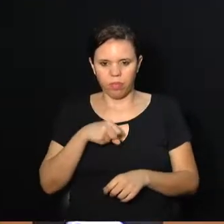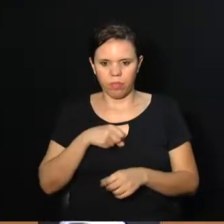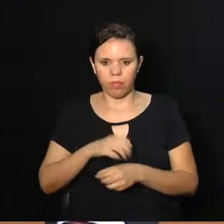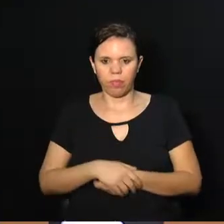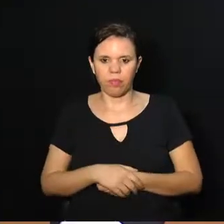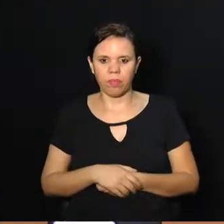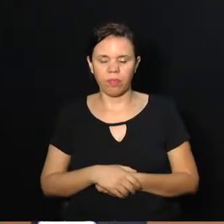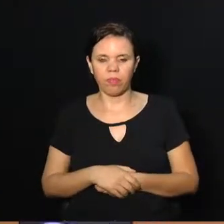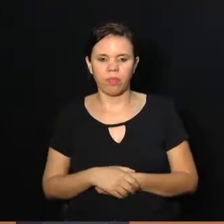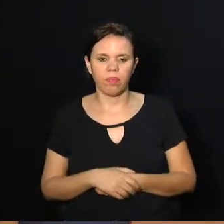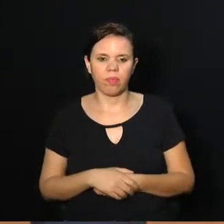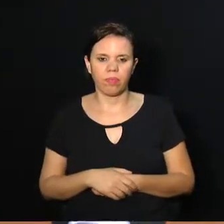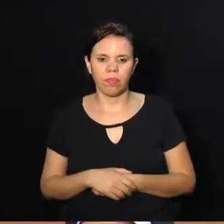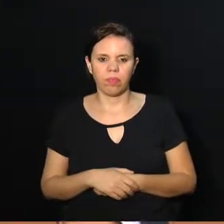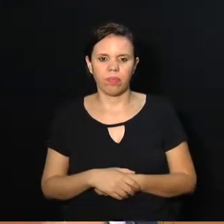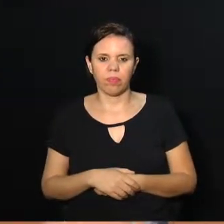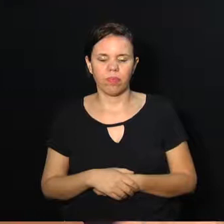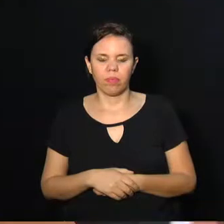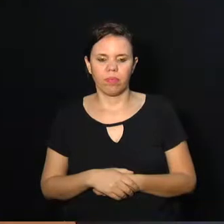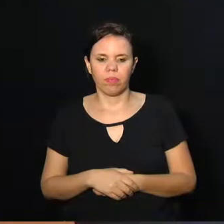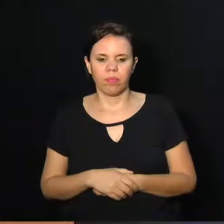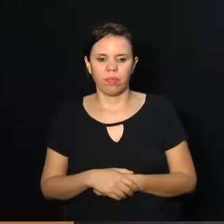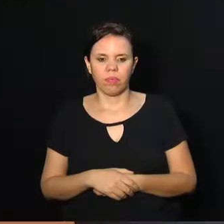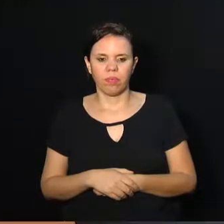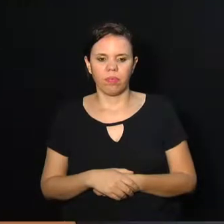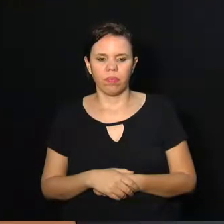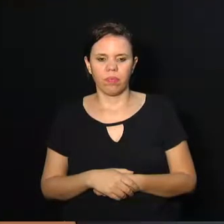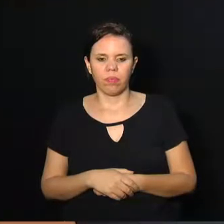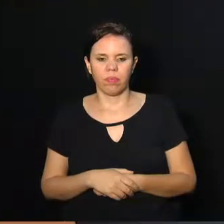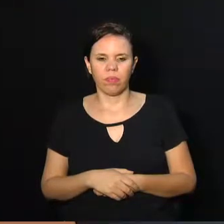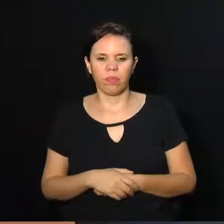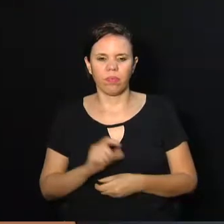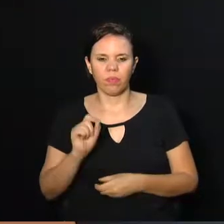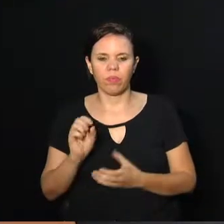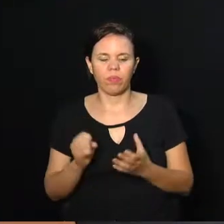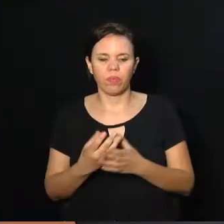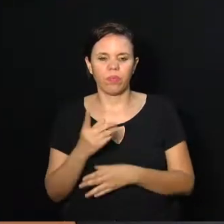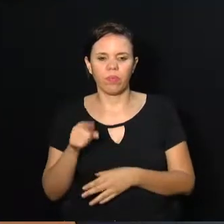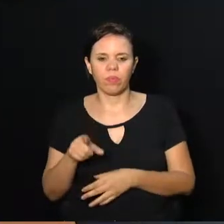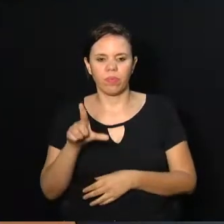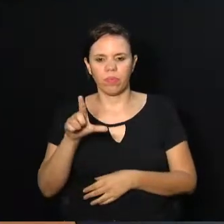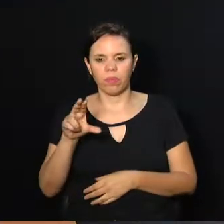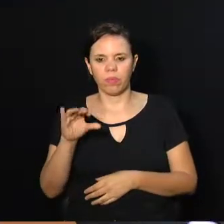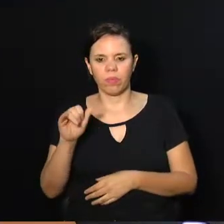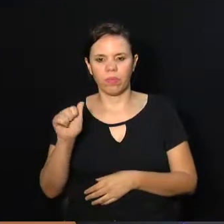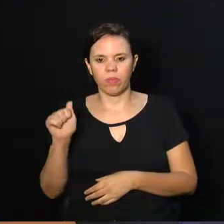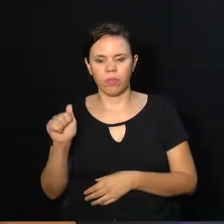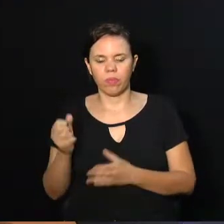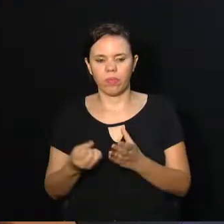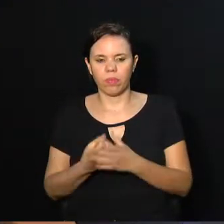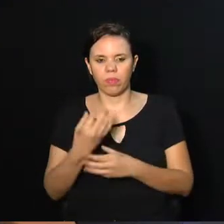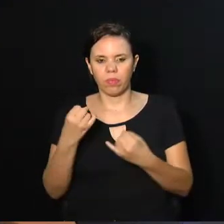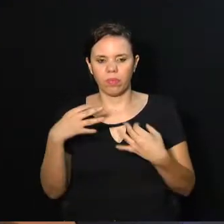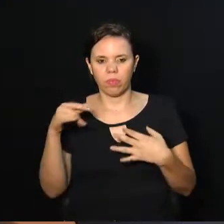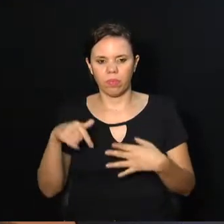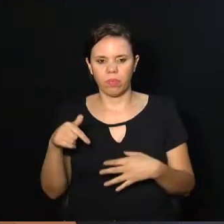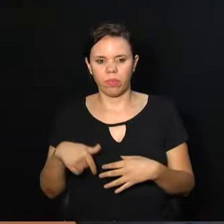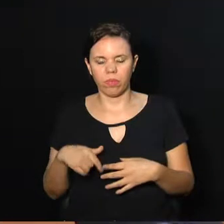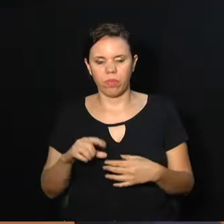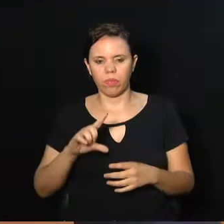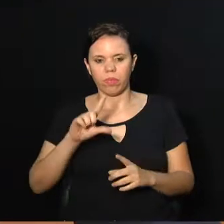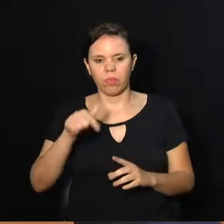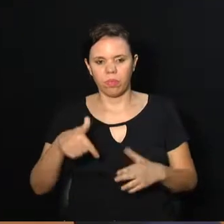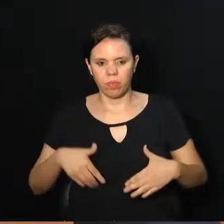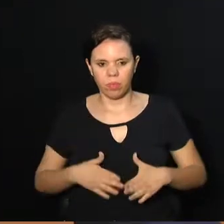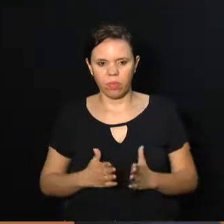questão que a Luciana mencionou aqui, do pós-parto,